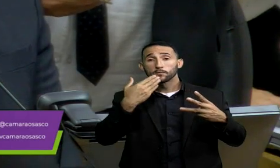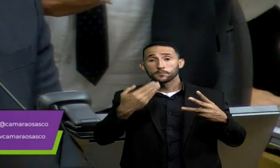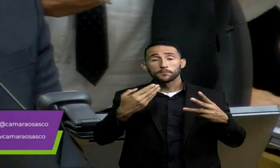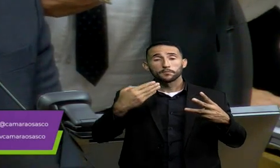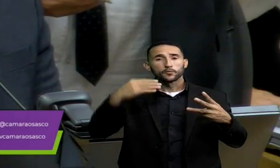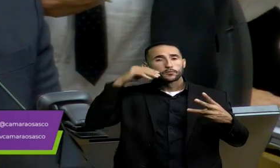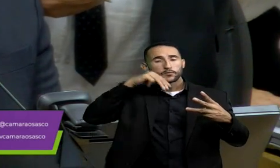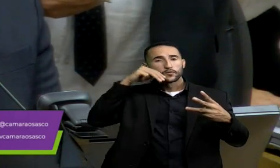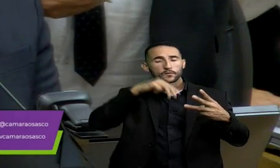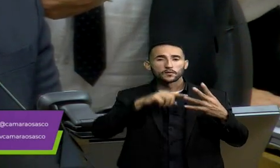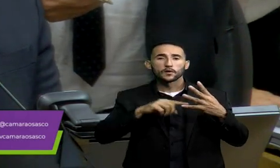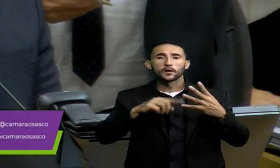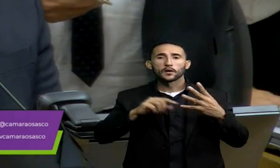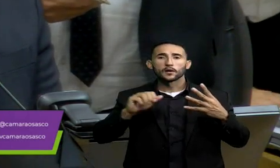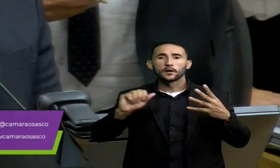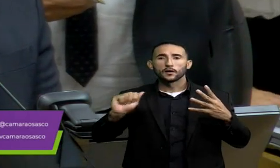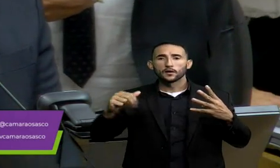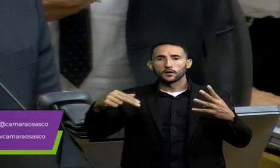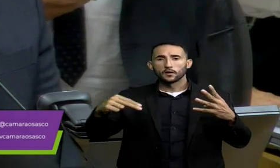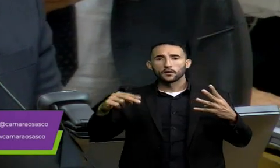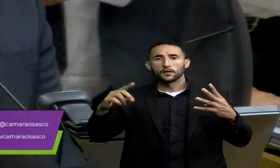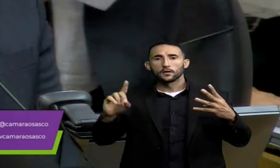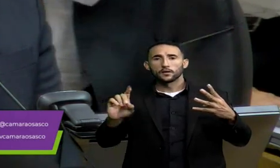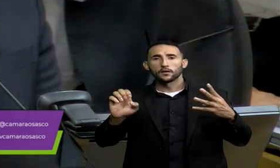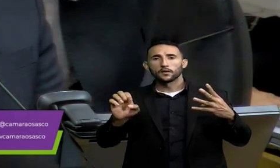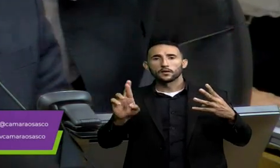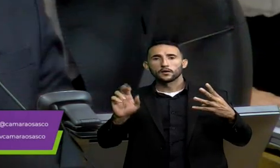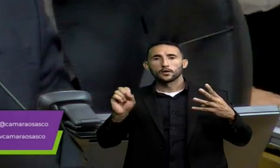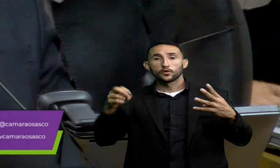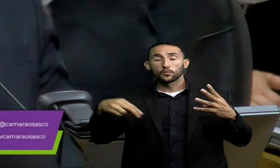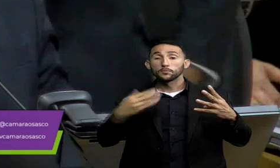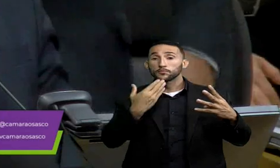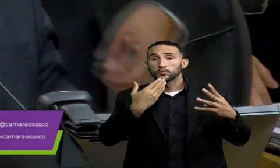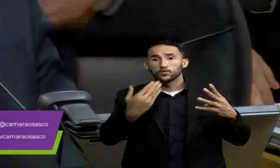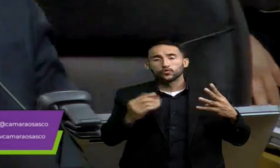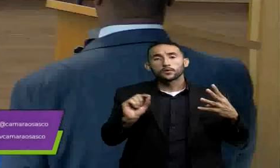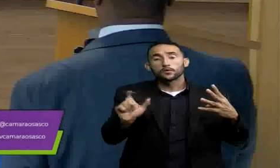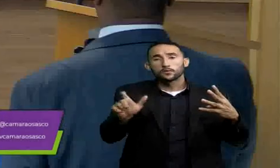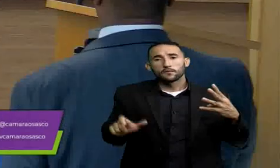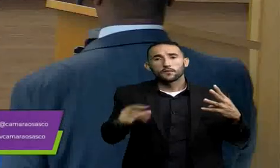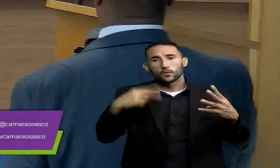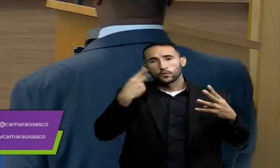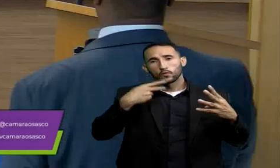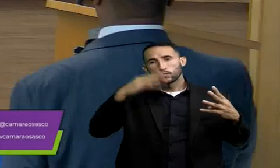Artur desen ap pedido do nobre Vereador Josias da juo